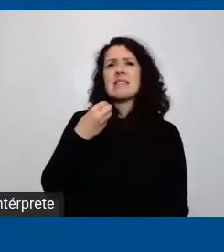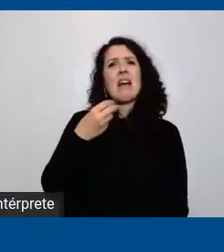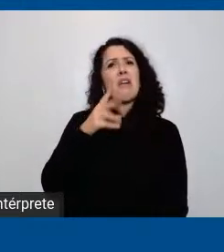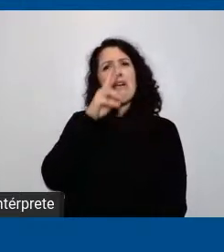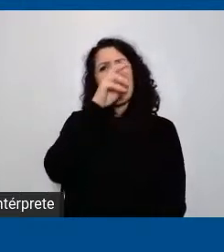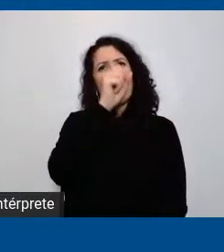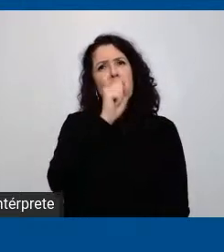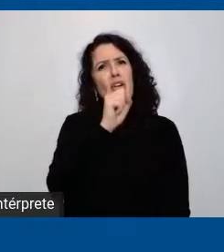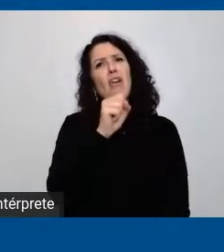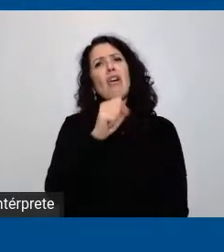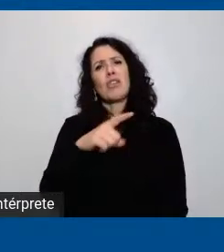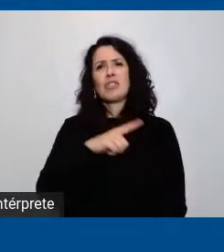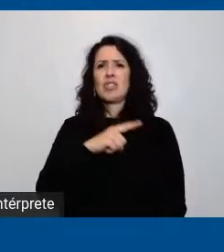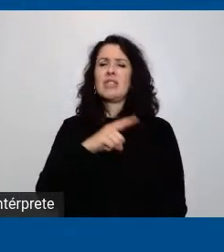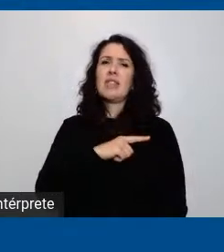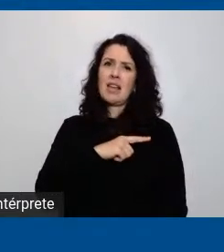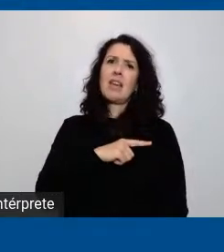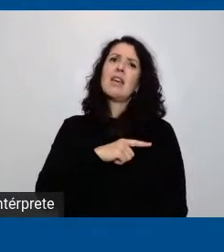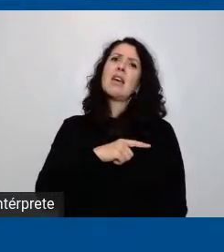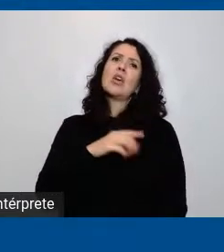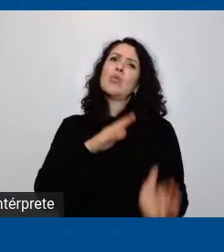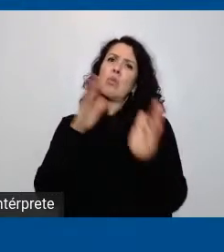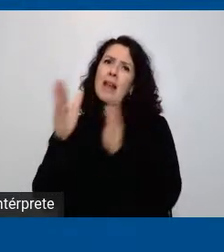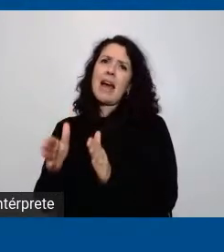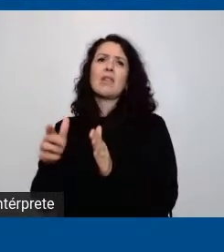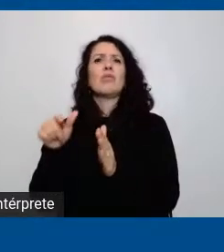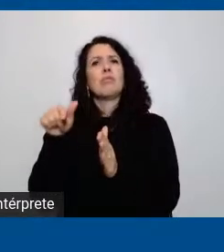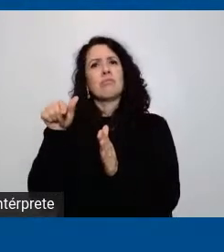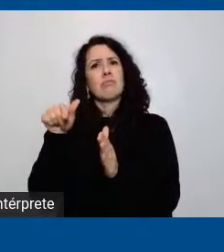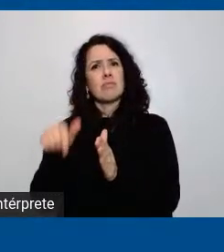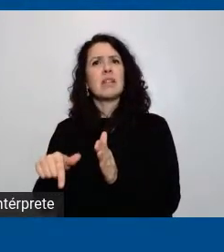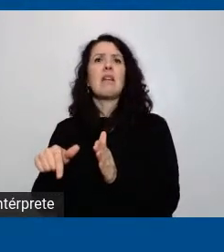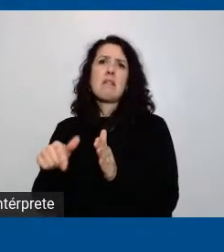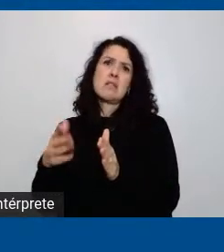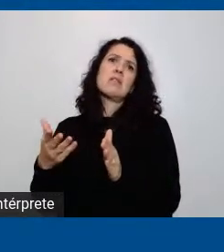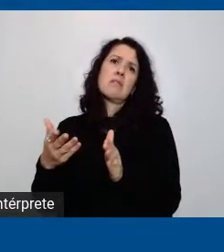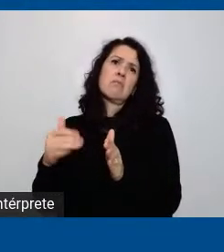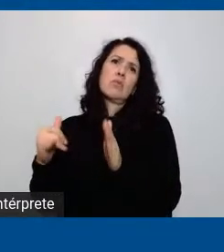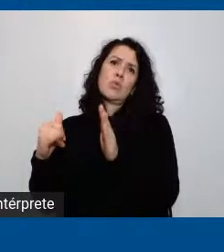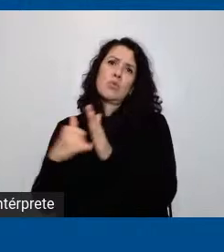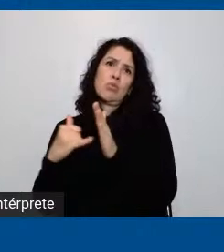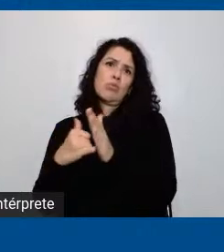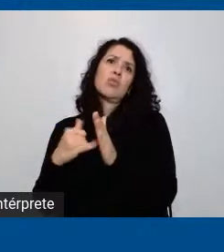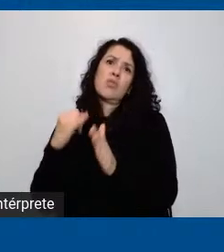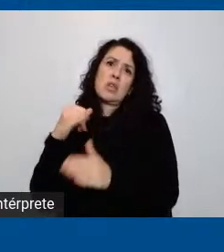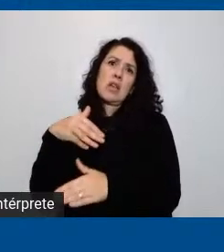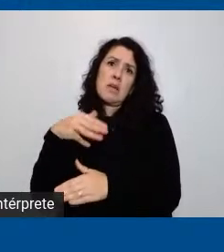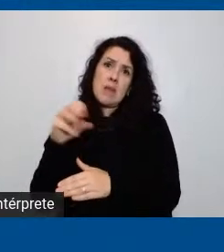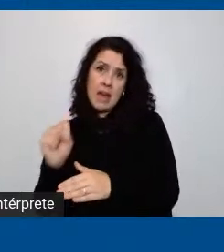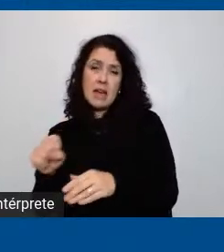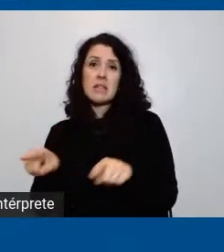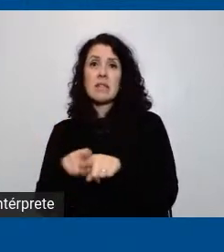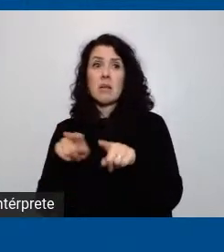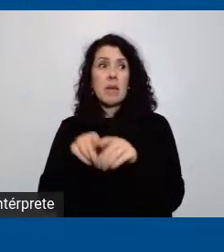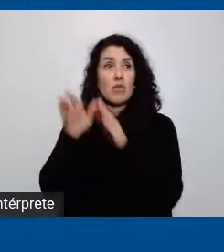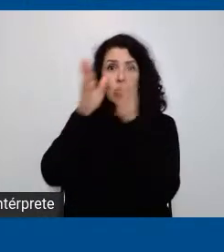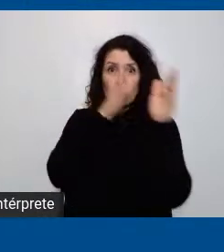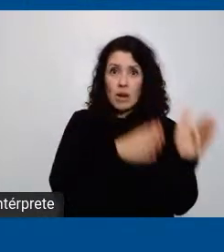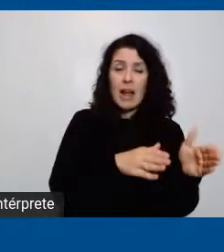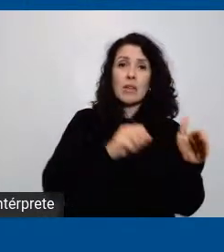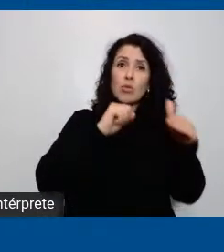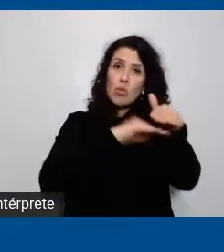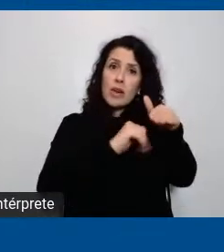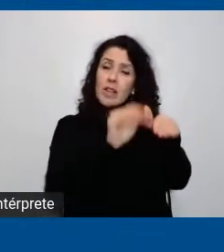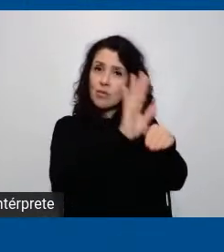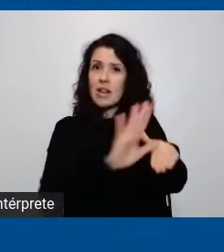lados, né, desses dois conjuntos, sejam, né, com conjunto que está no Instituto, conjunto que também está, né, no arquivo.